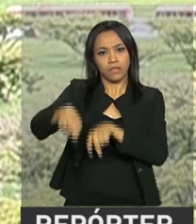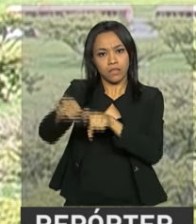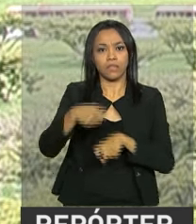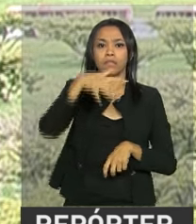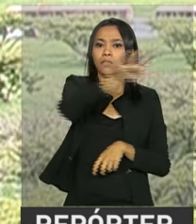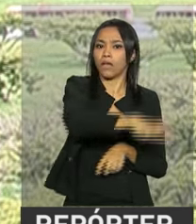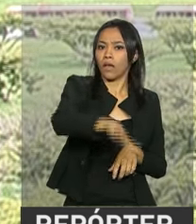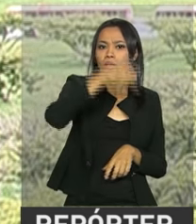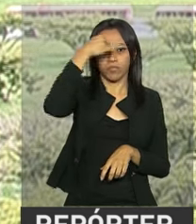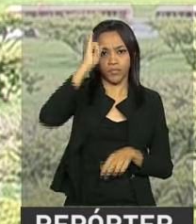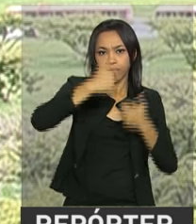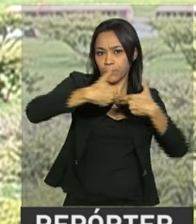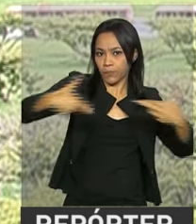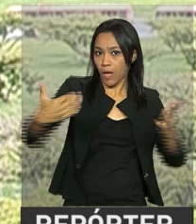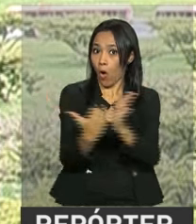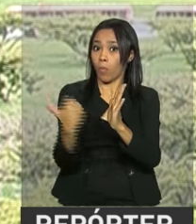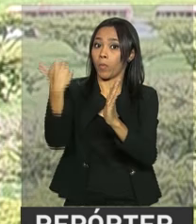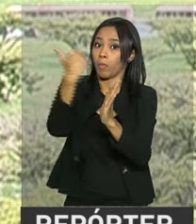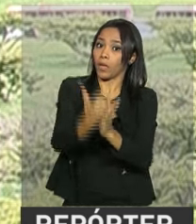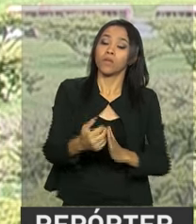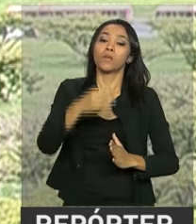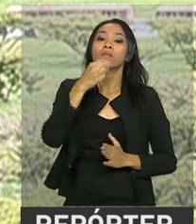Um crescimento aí de